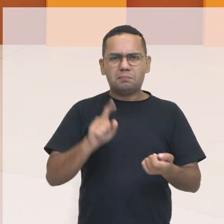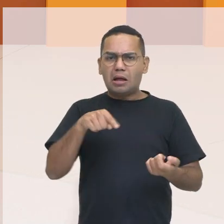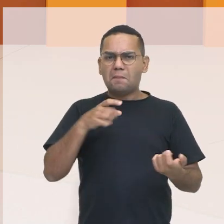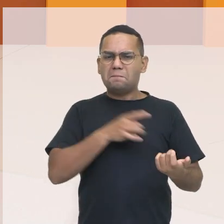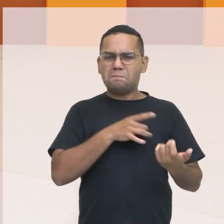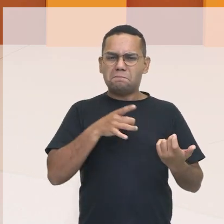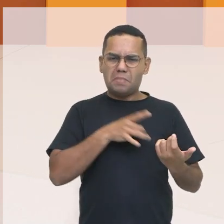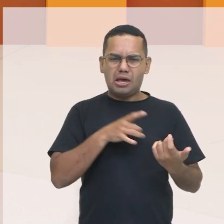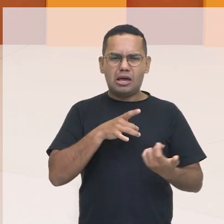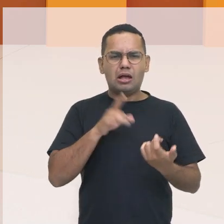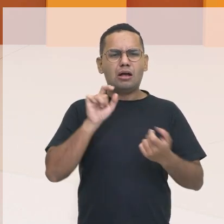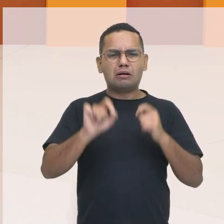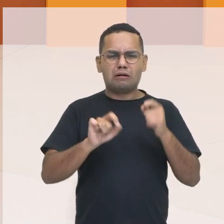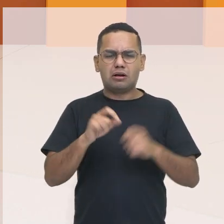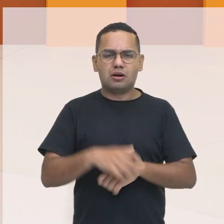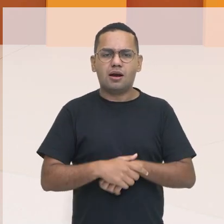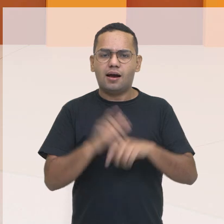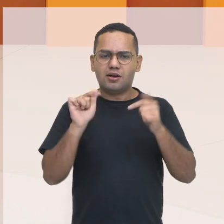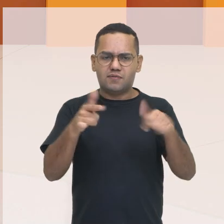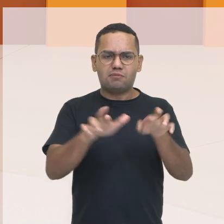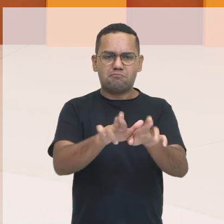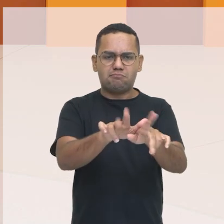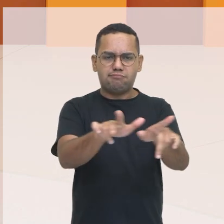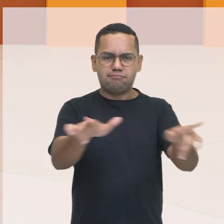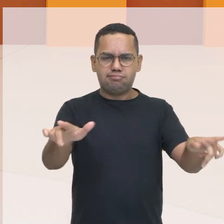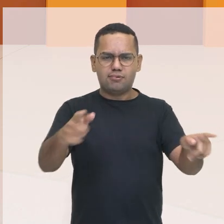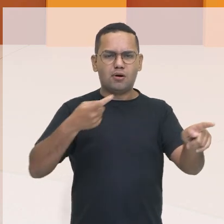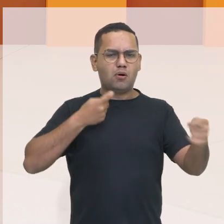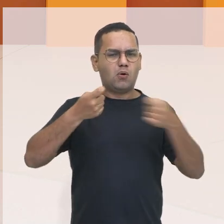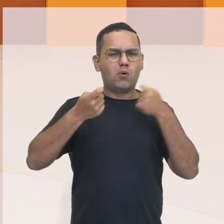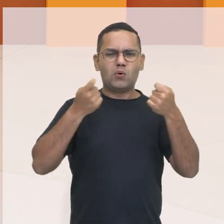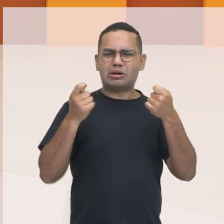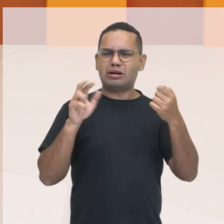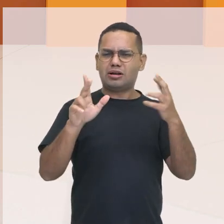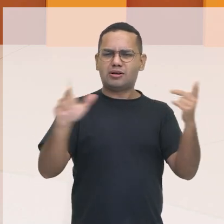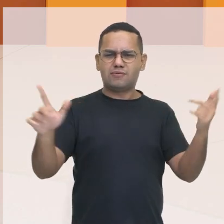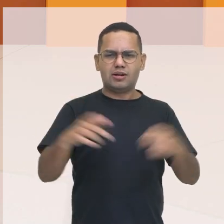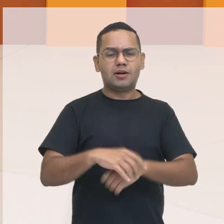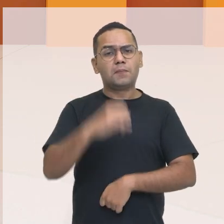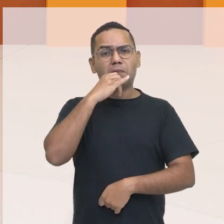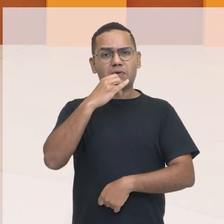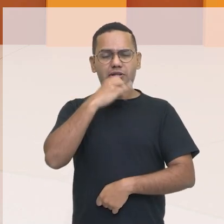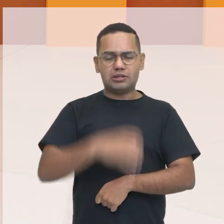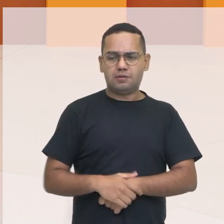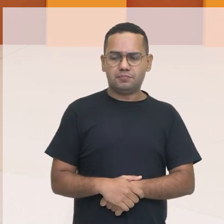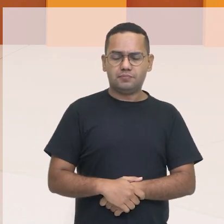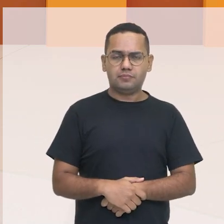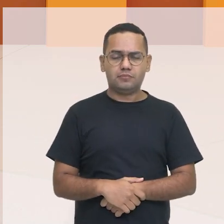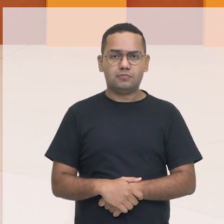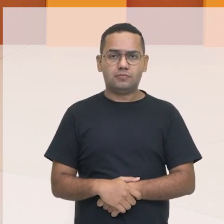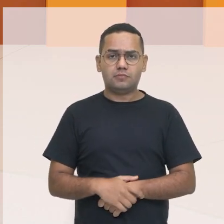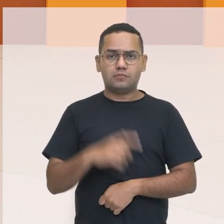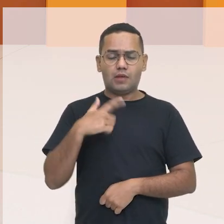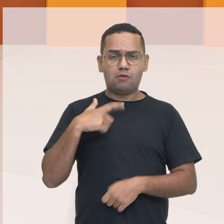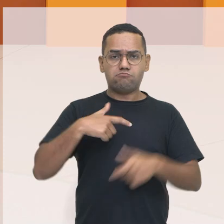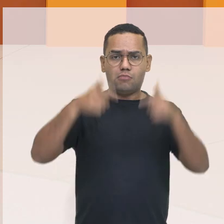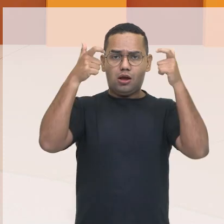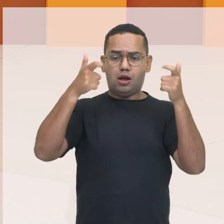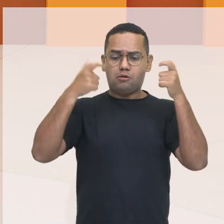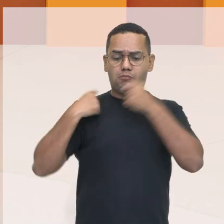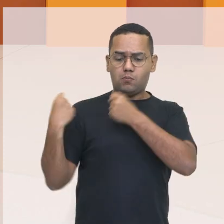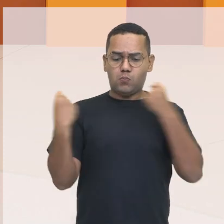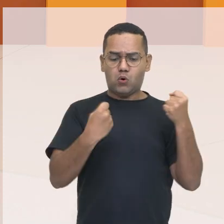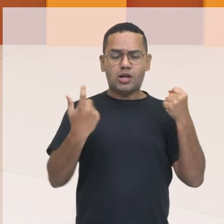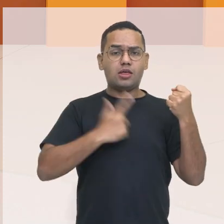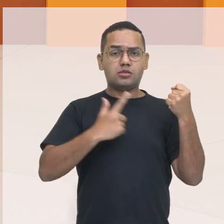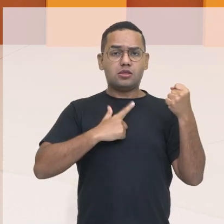vontades díspares, mediante sua própria vontade. Tá, tão diferente, pensando diferente, eu controlo essa vontade. Isso era